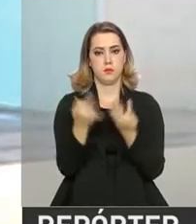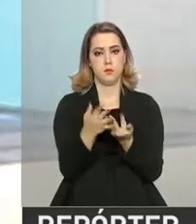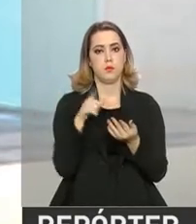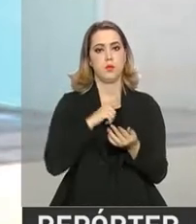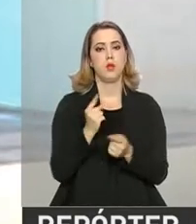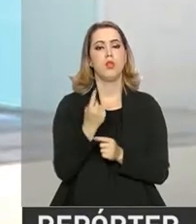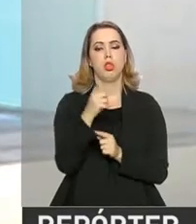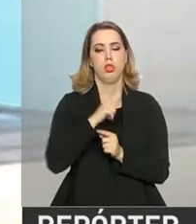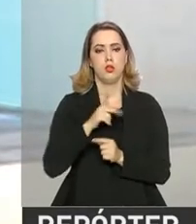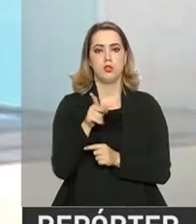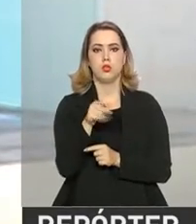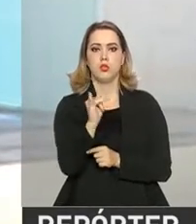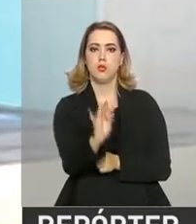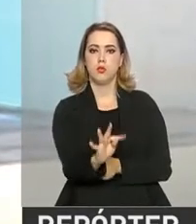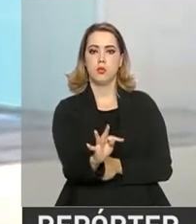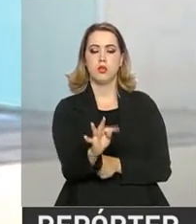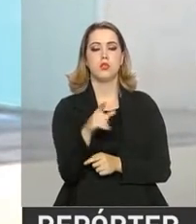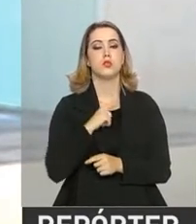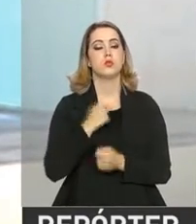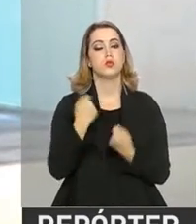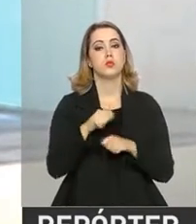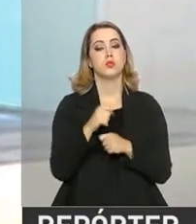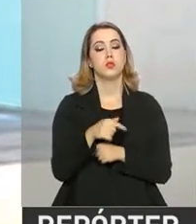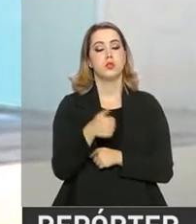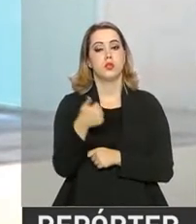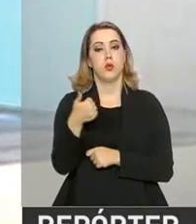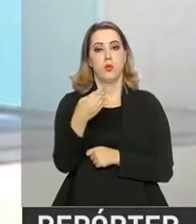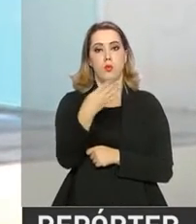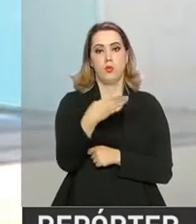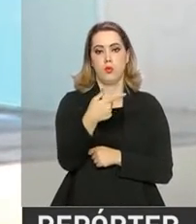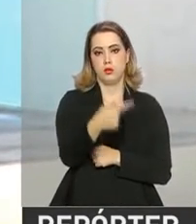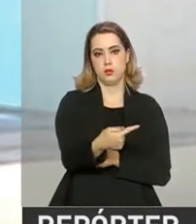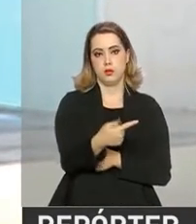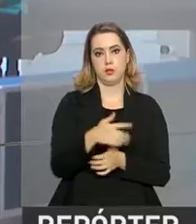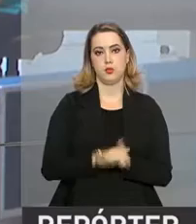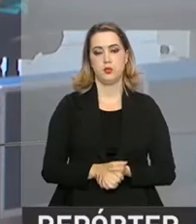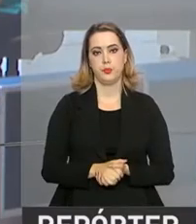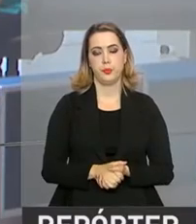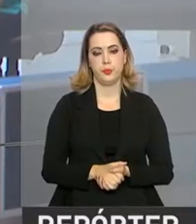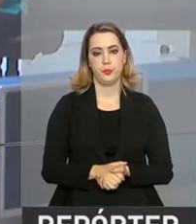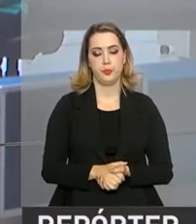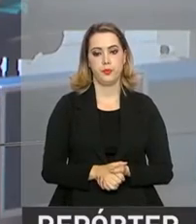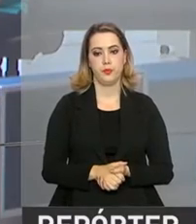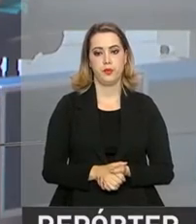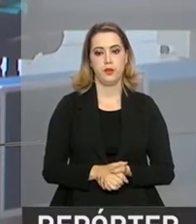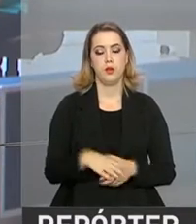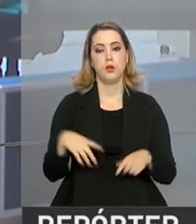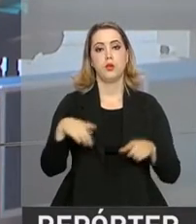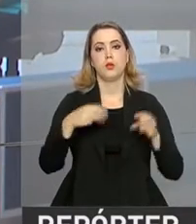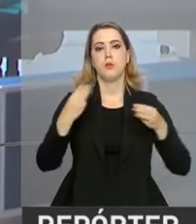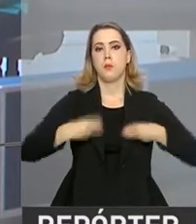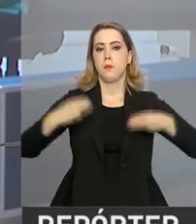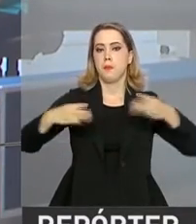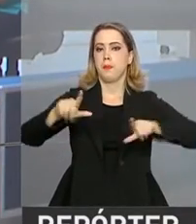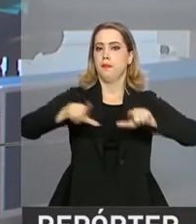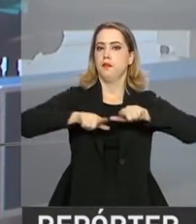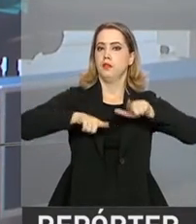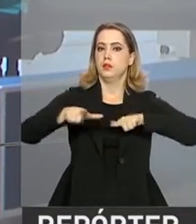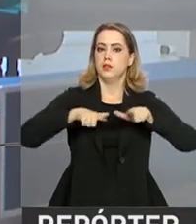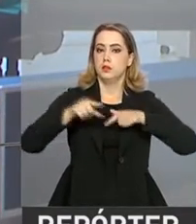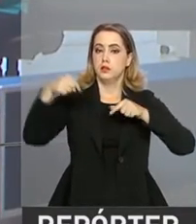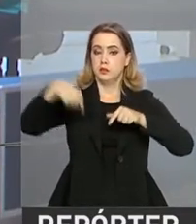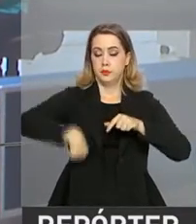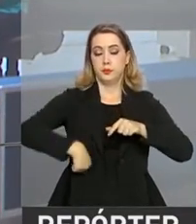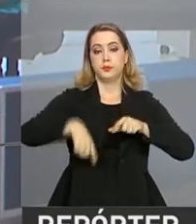ligar para o telefone 11 4712 brasília amar aquilo pi que o ministério do trabalho aproveitar este